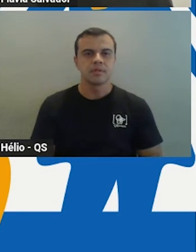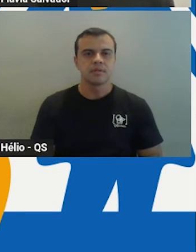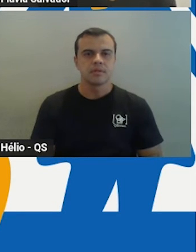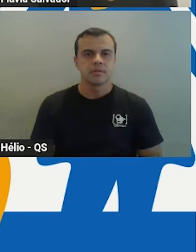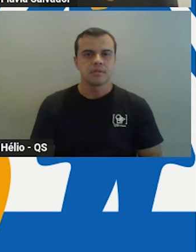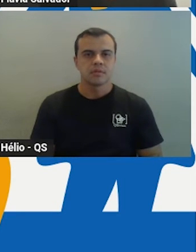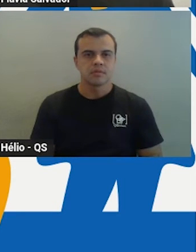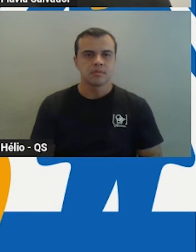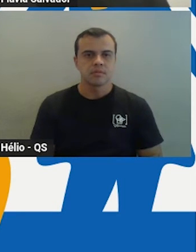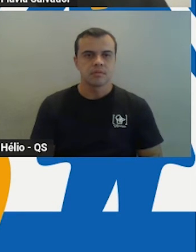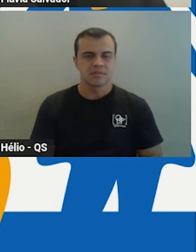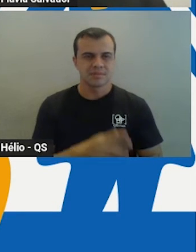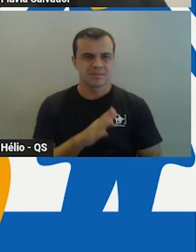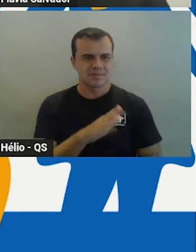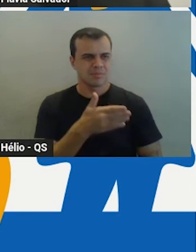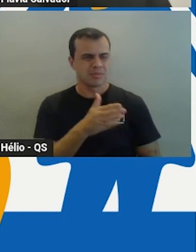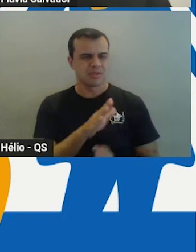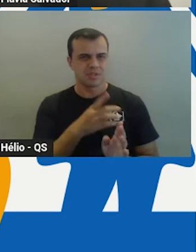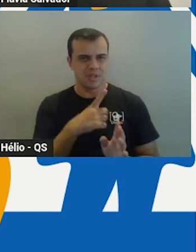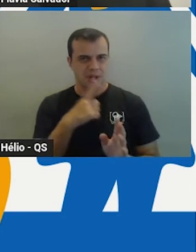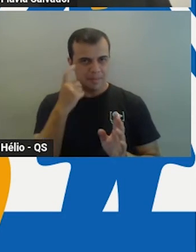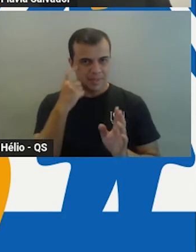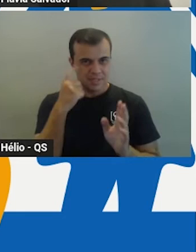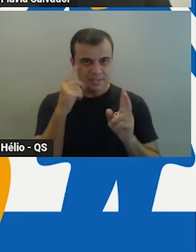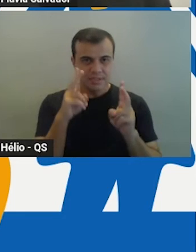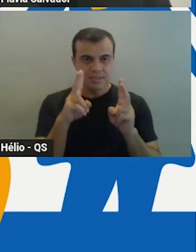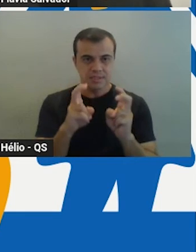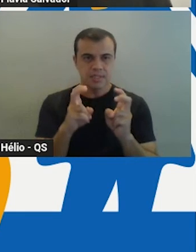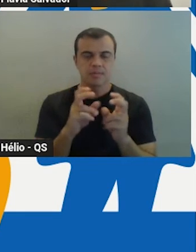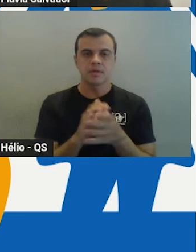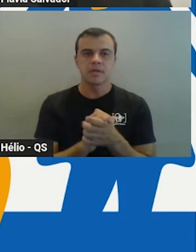isso me incomoda, foi pensando justamente sobre